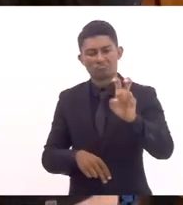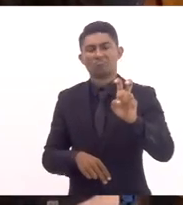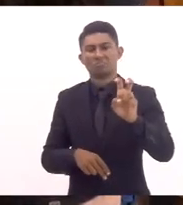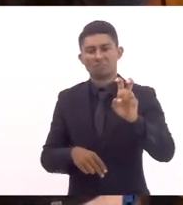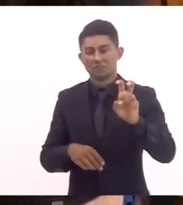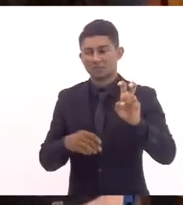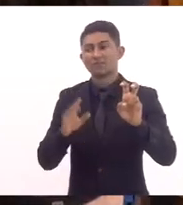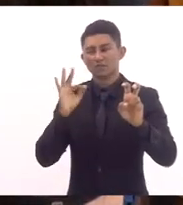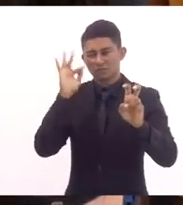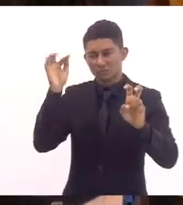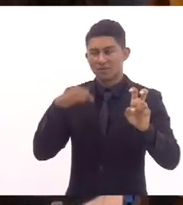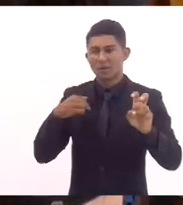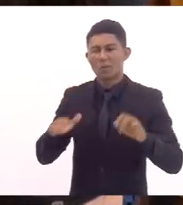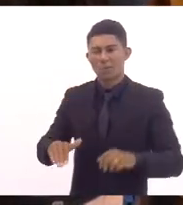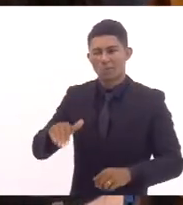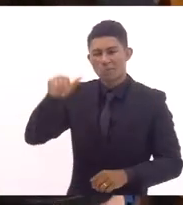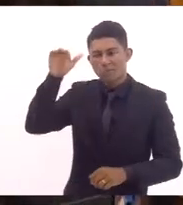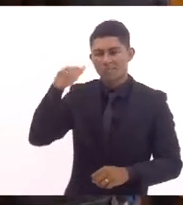objetivo é